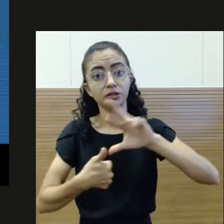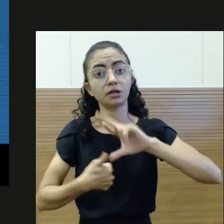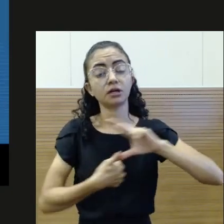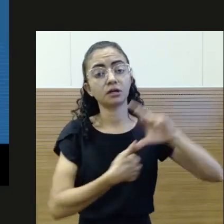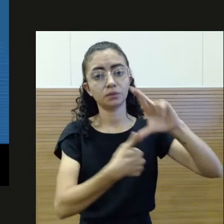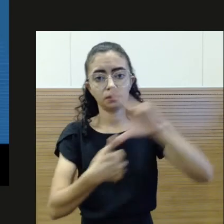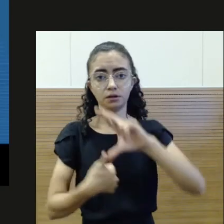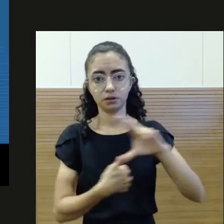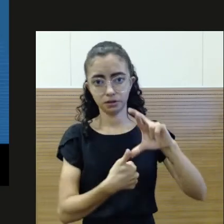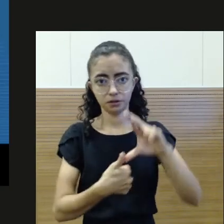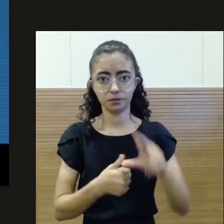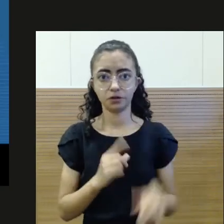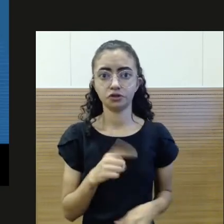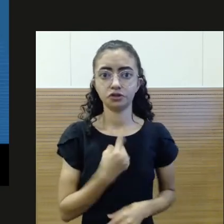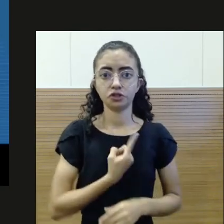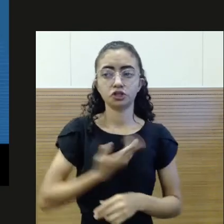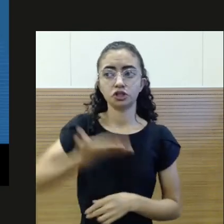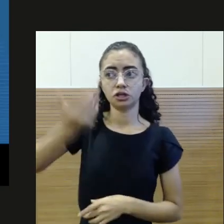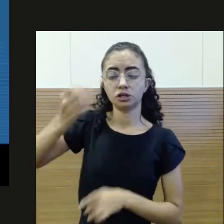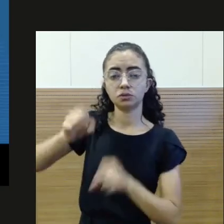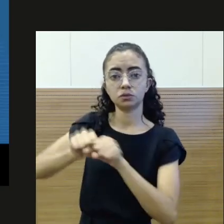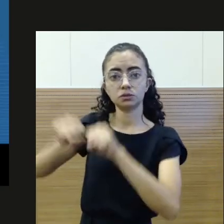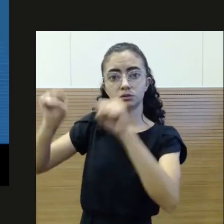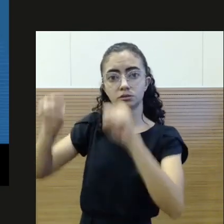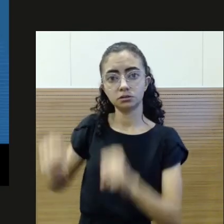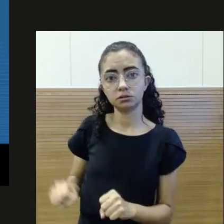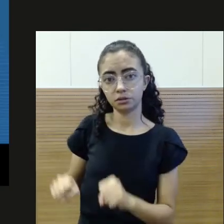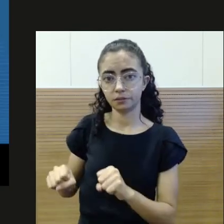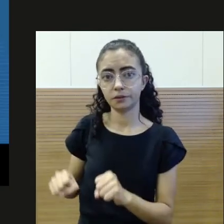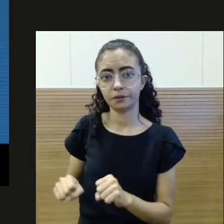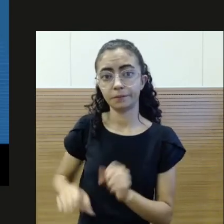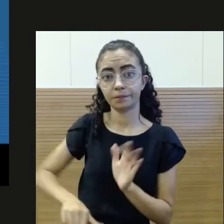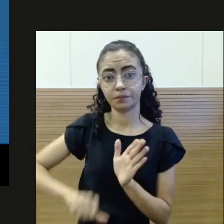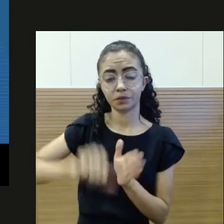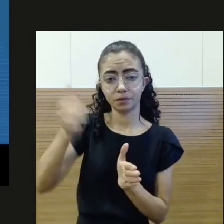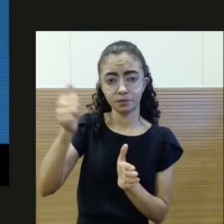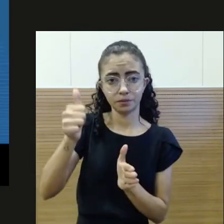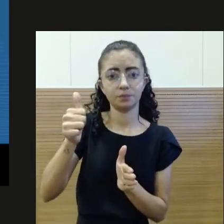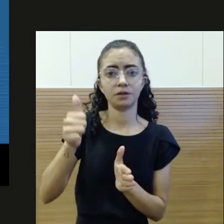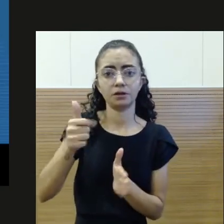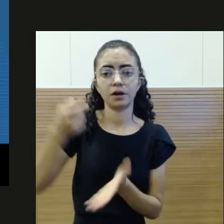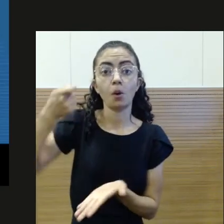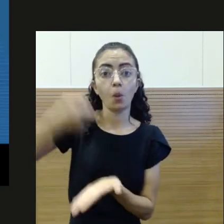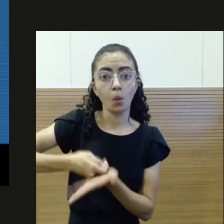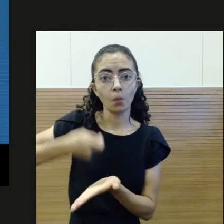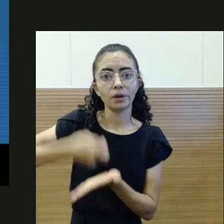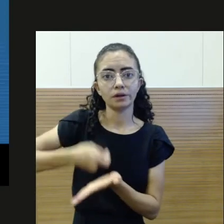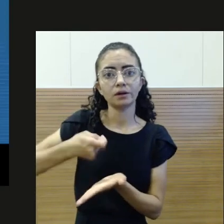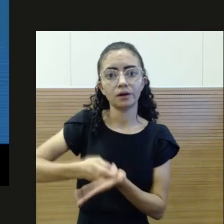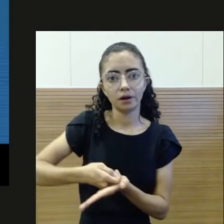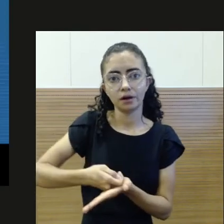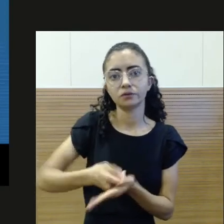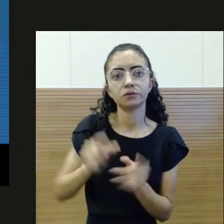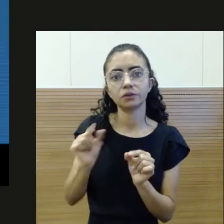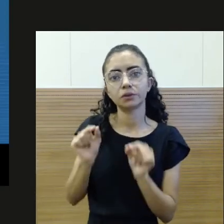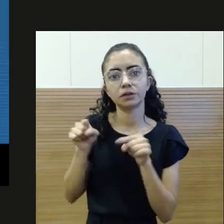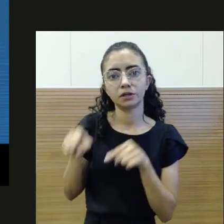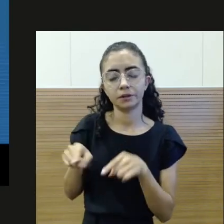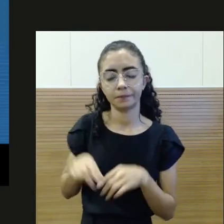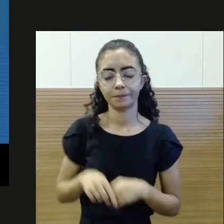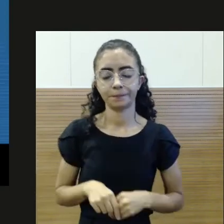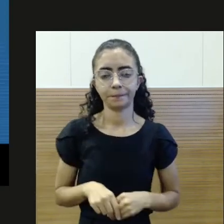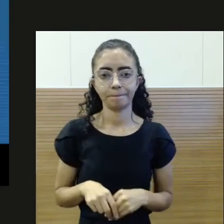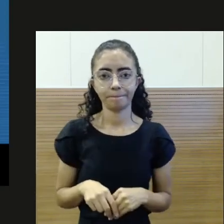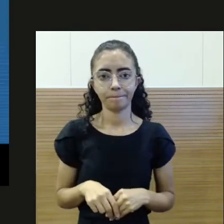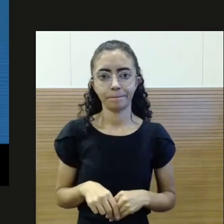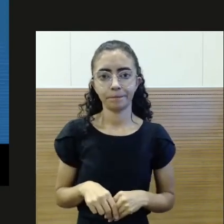sair de um sistema que era, no México, o primeiro sistema adotado de forma obrigatória, que era simplesmente uma miniatura